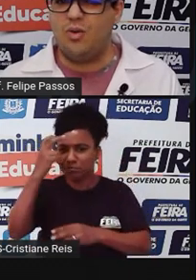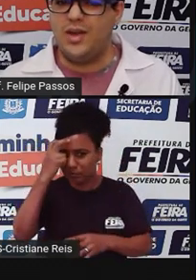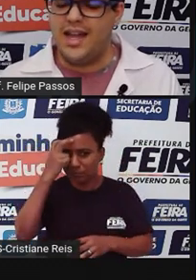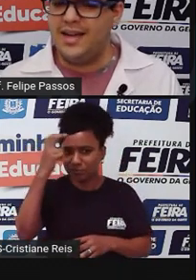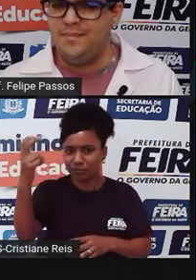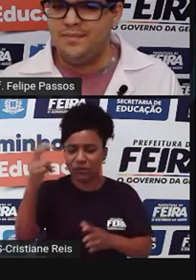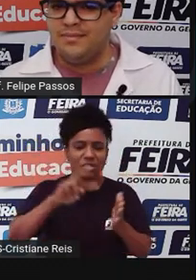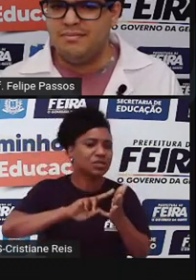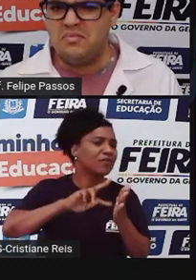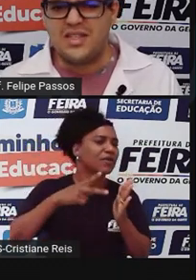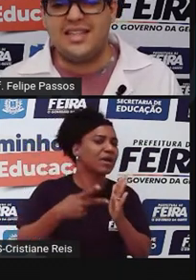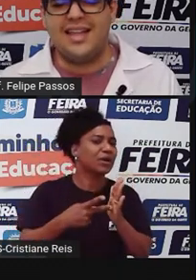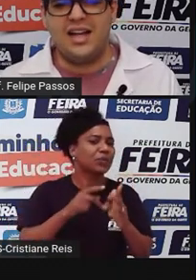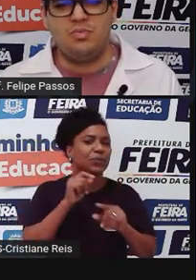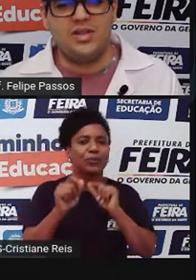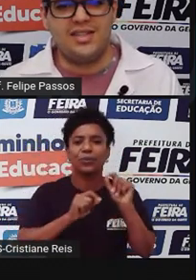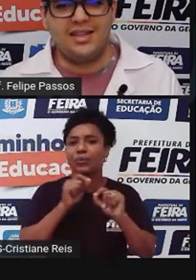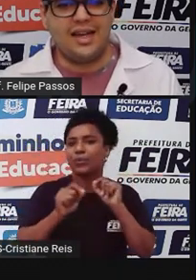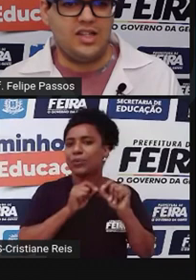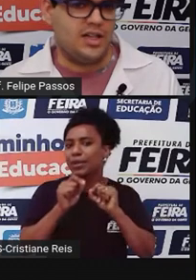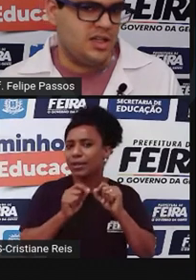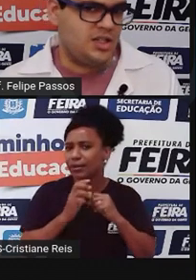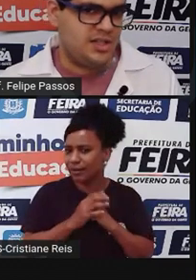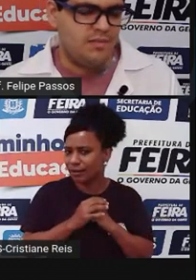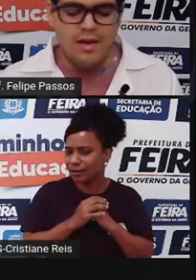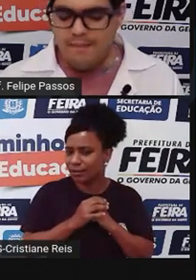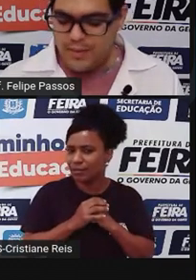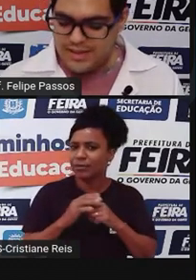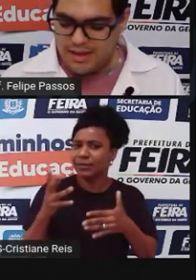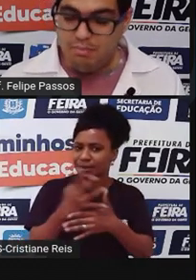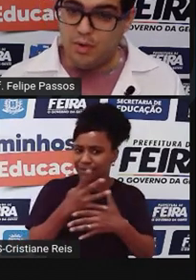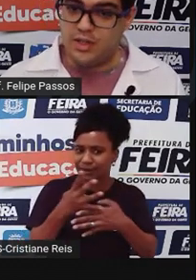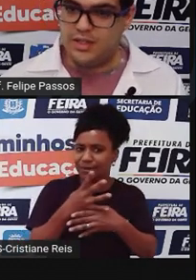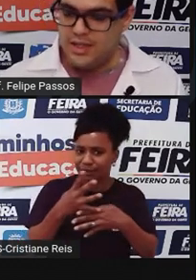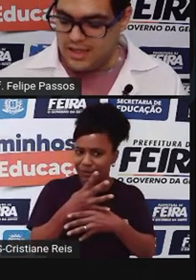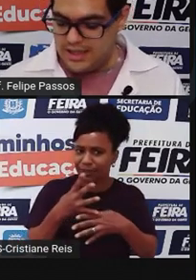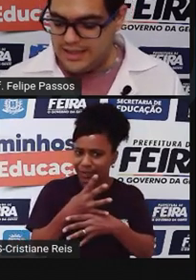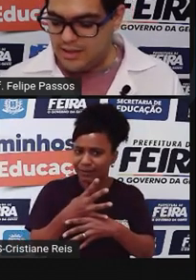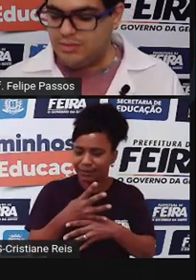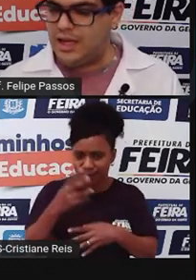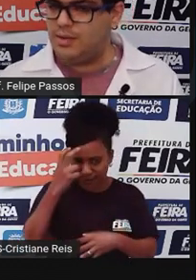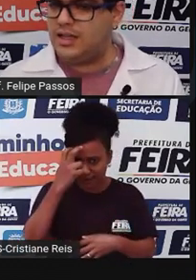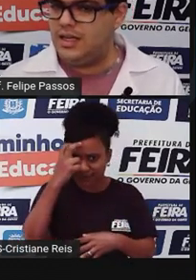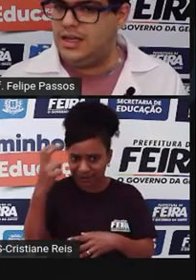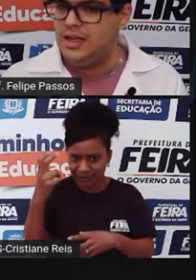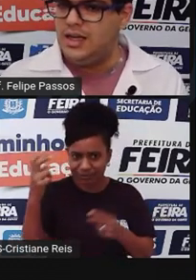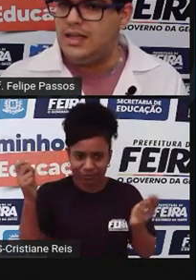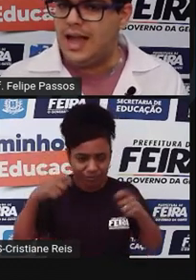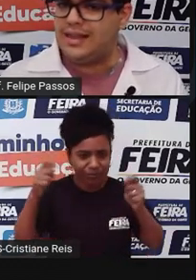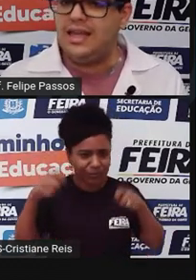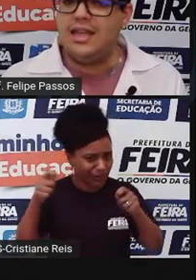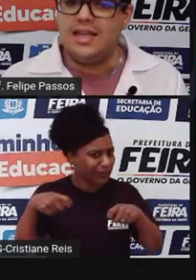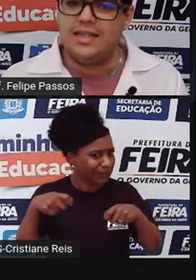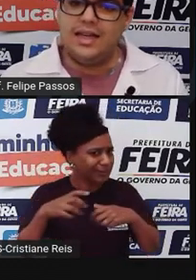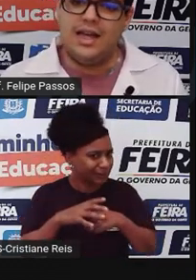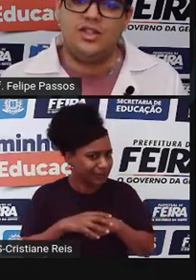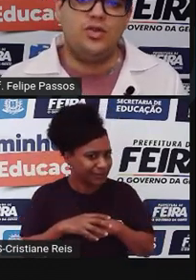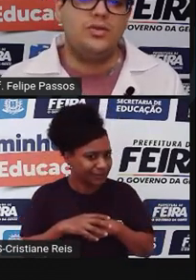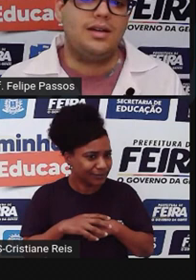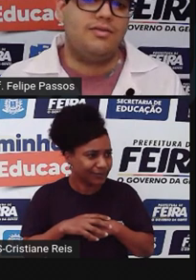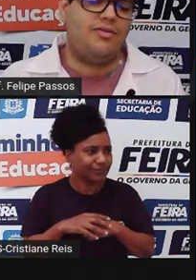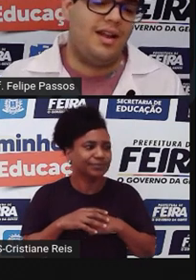se tem alguma ideia uma cidade pode ser inteligente Pois é pode isso é um tema aqui a